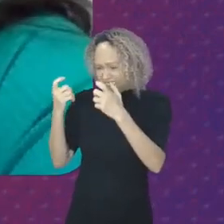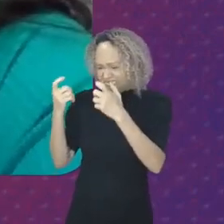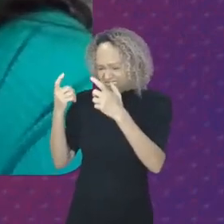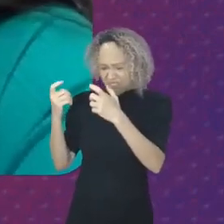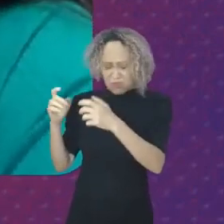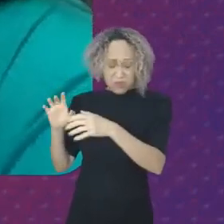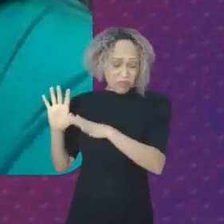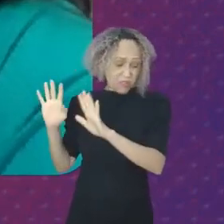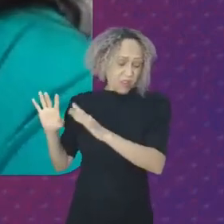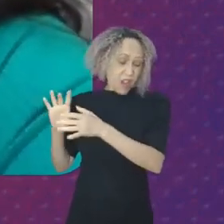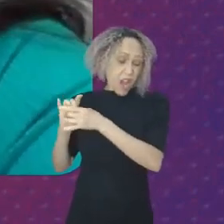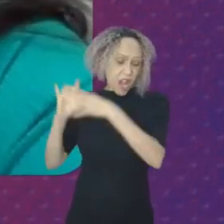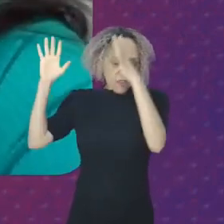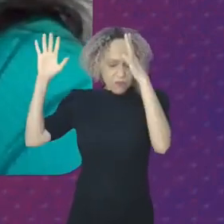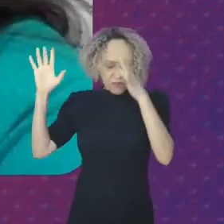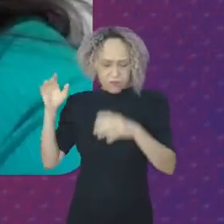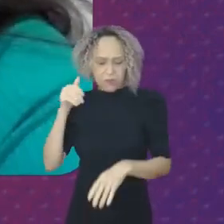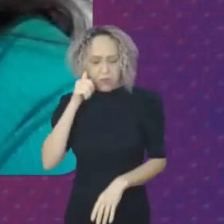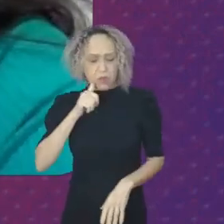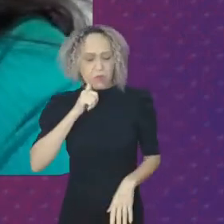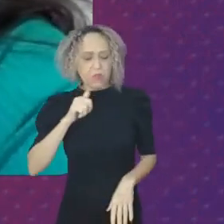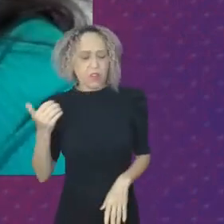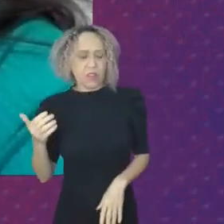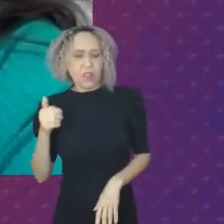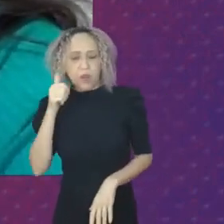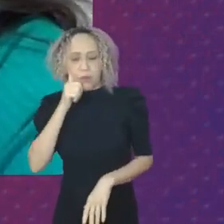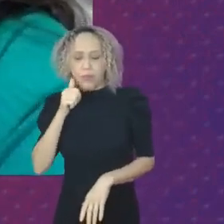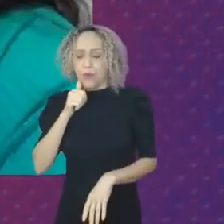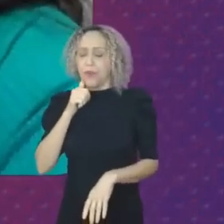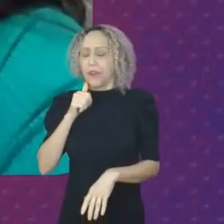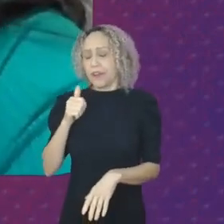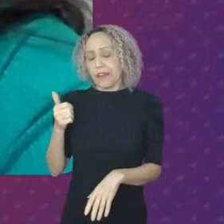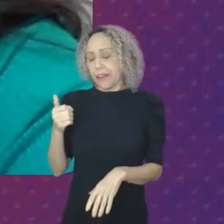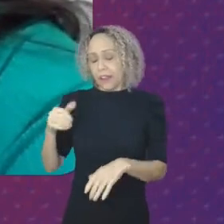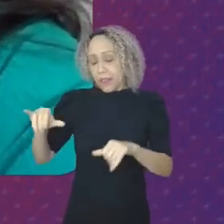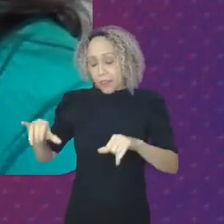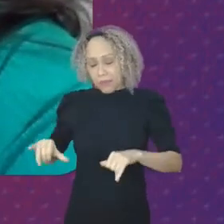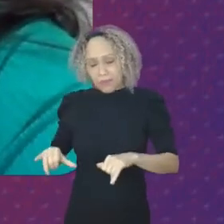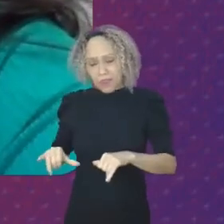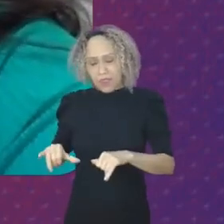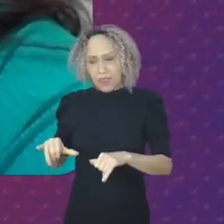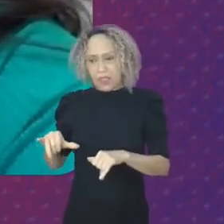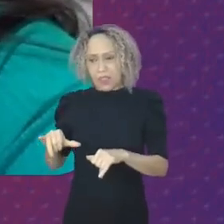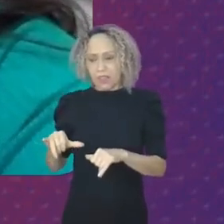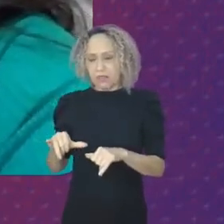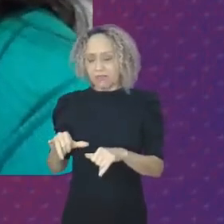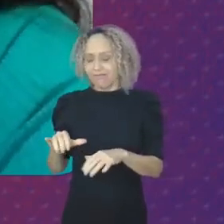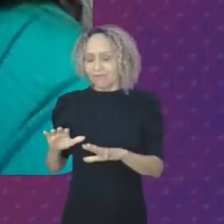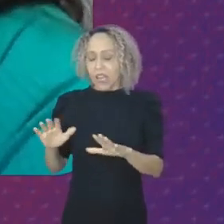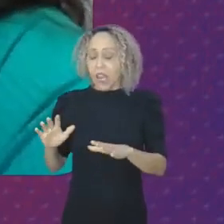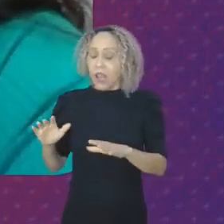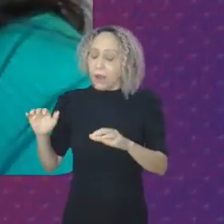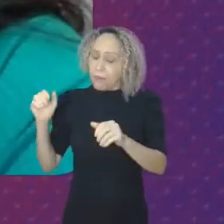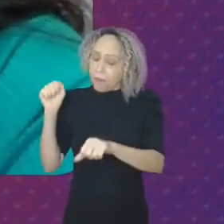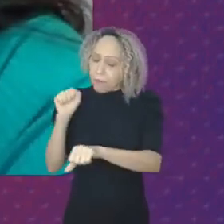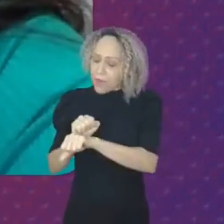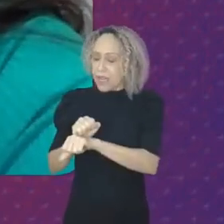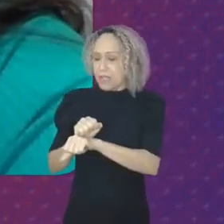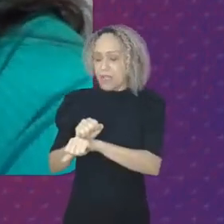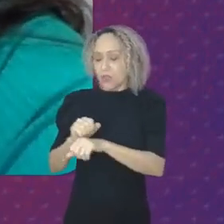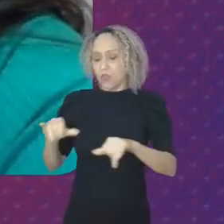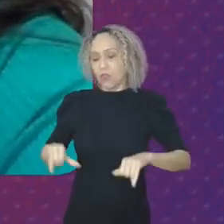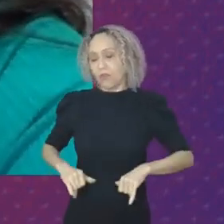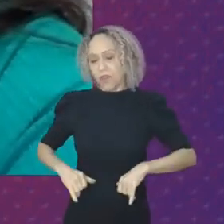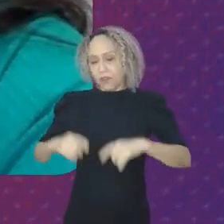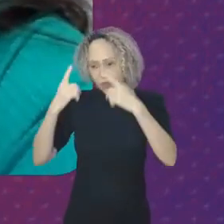essa questão da reestruturação da Central de Atendimento à Mulher como uma das prioridades do governo Lula, como uma das prioridades da